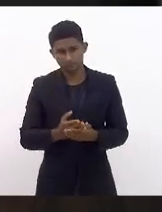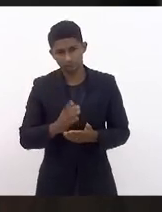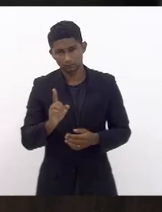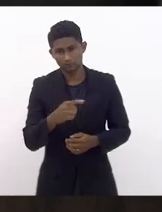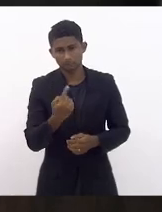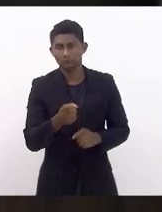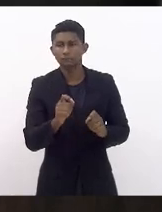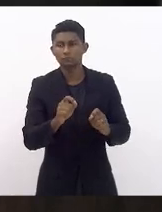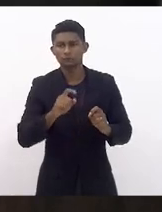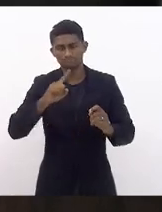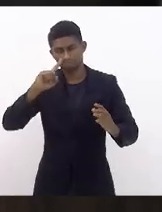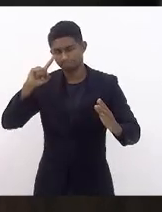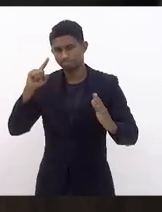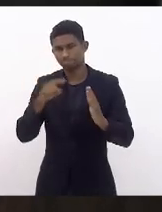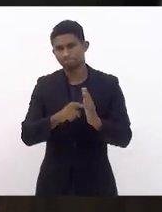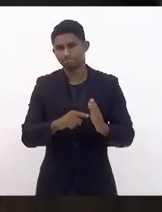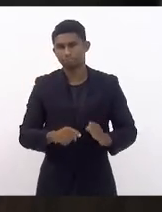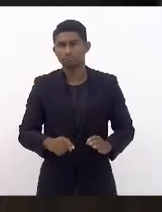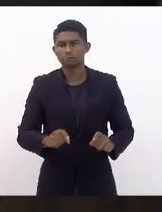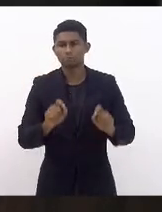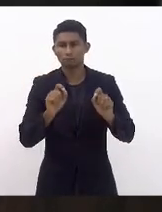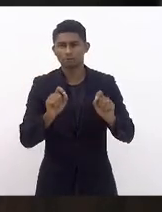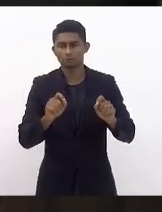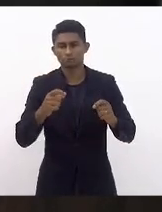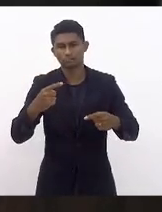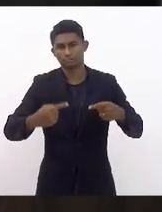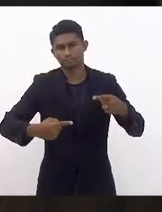essa missão na política,